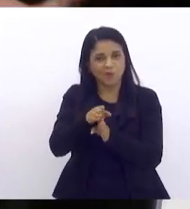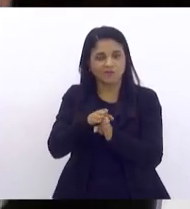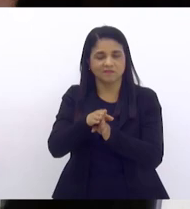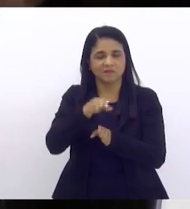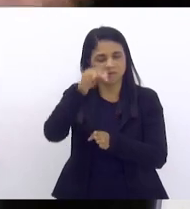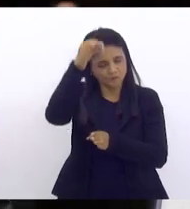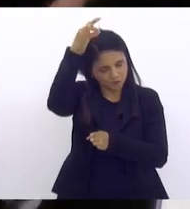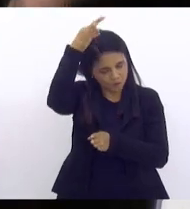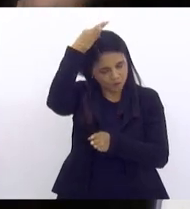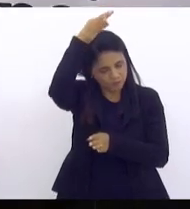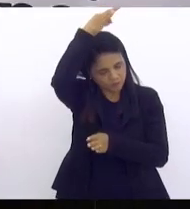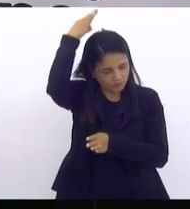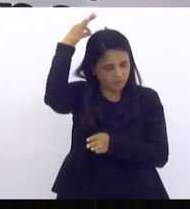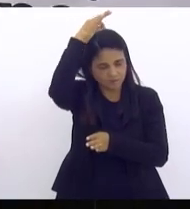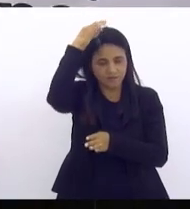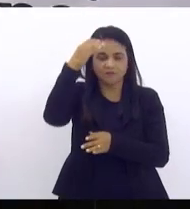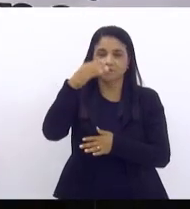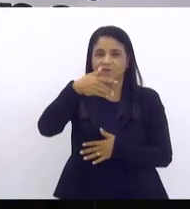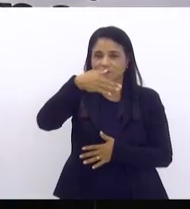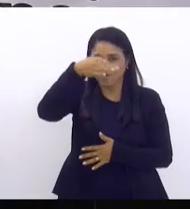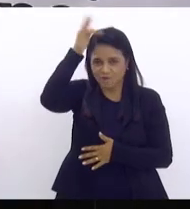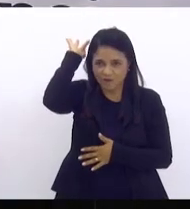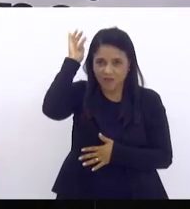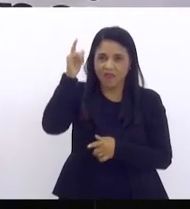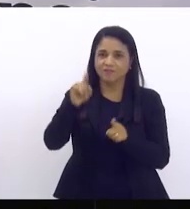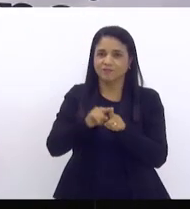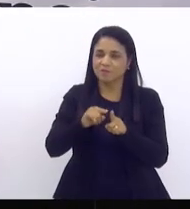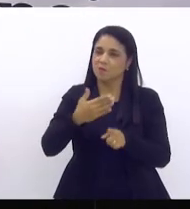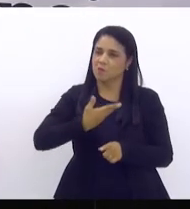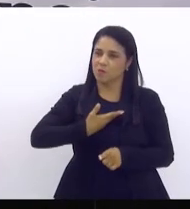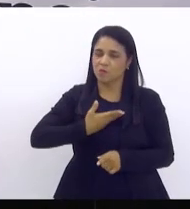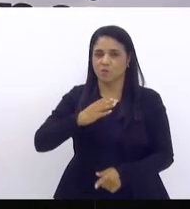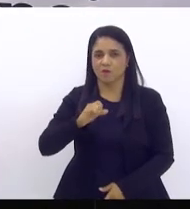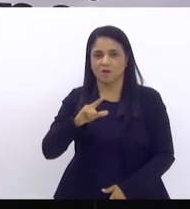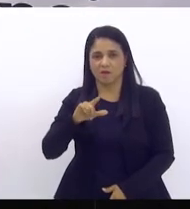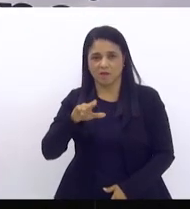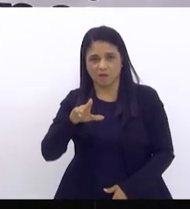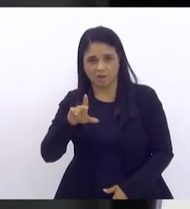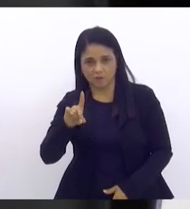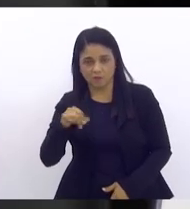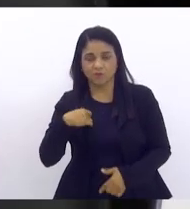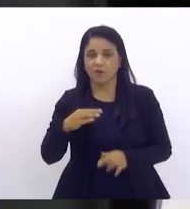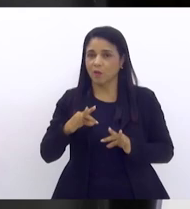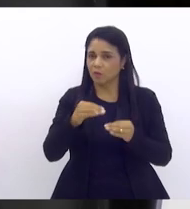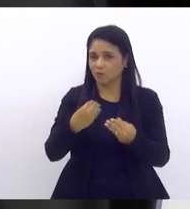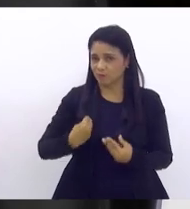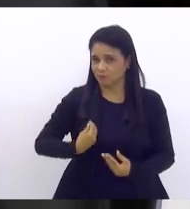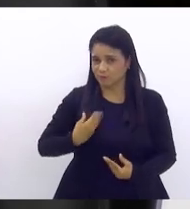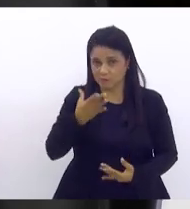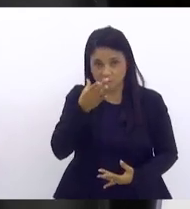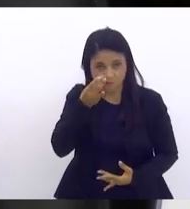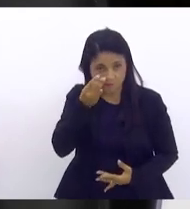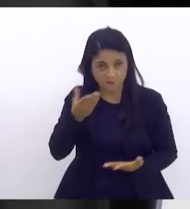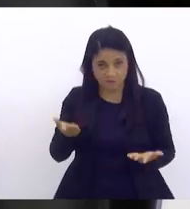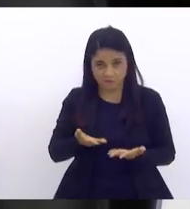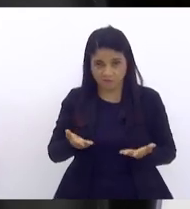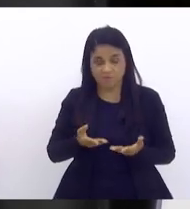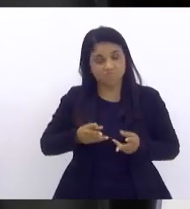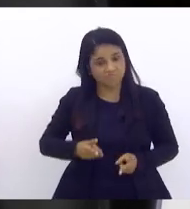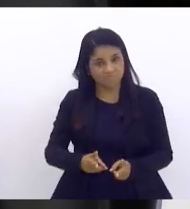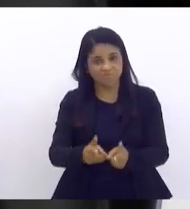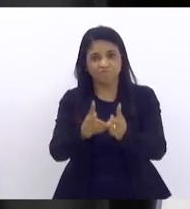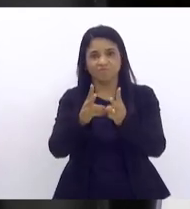mais uma vez, parabéns. Meu amigo Cláudio, parabéns a todos os presentes, e que nós possamos